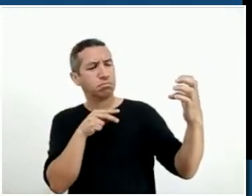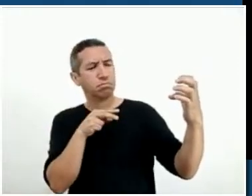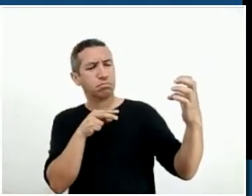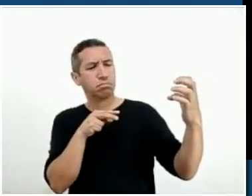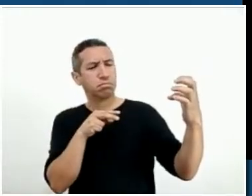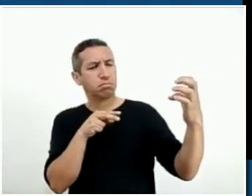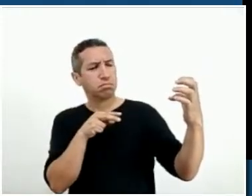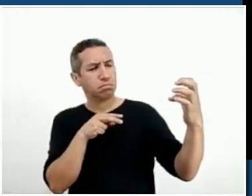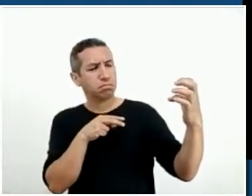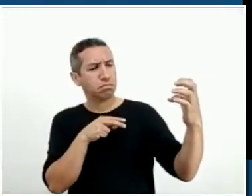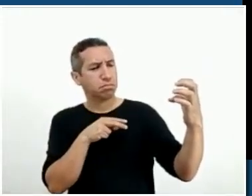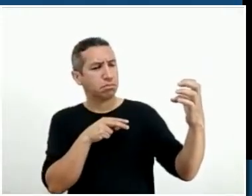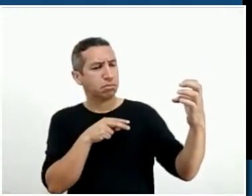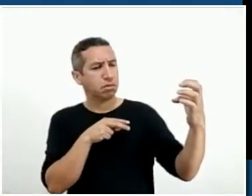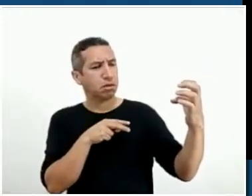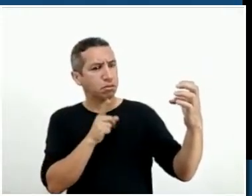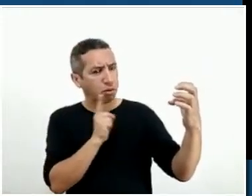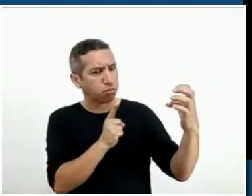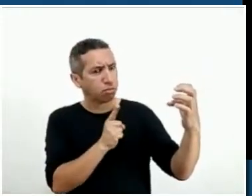para de latir.